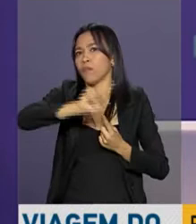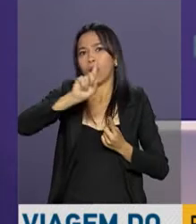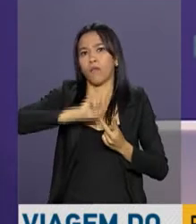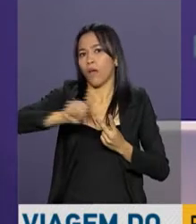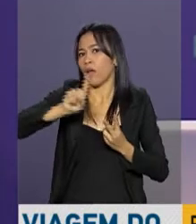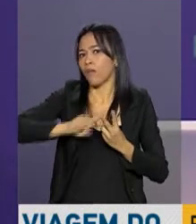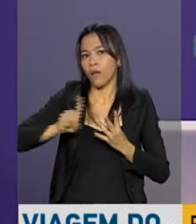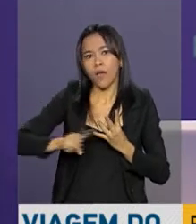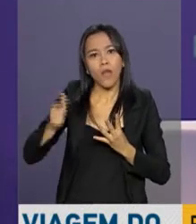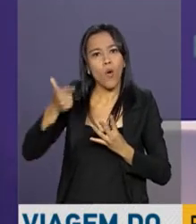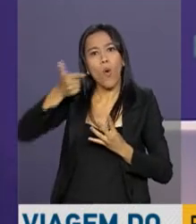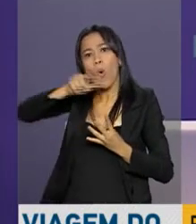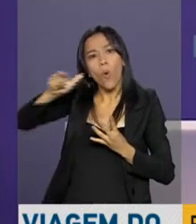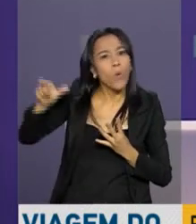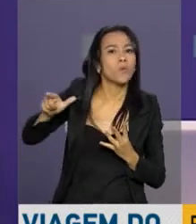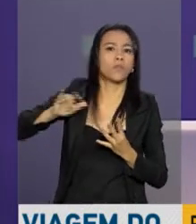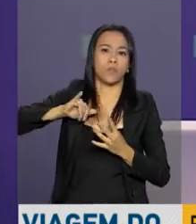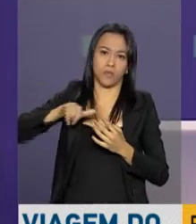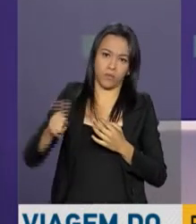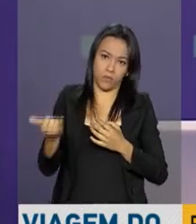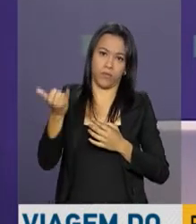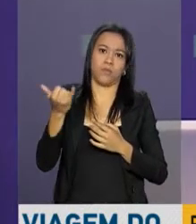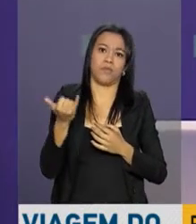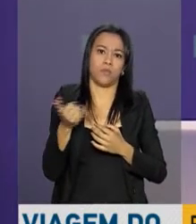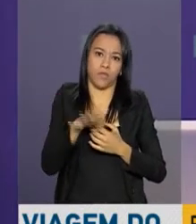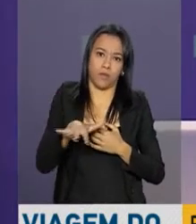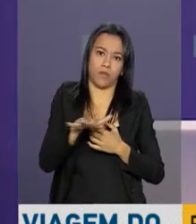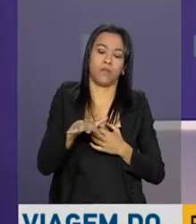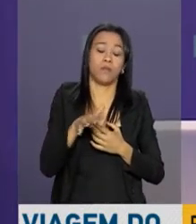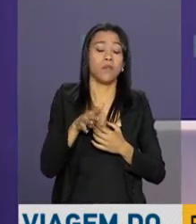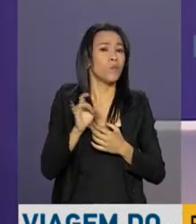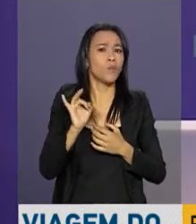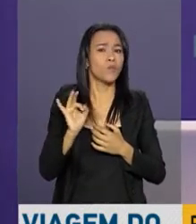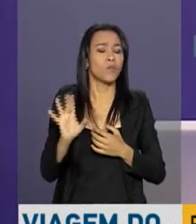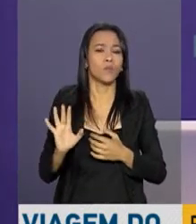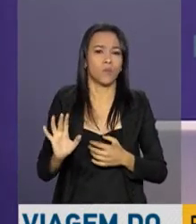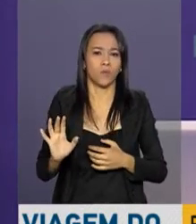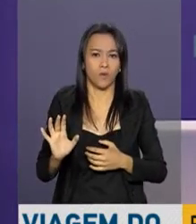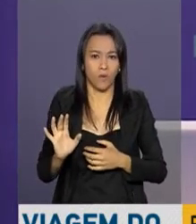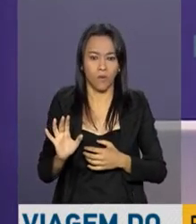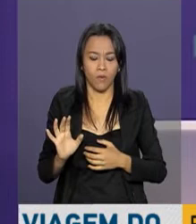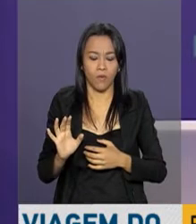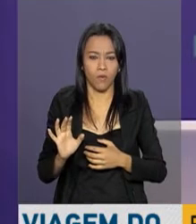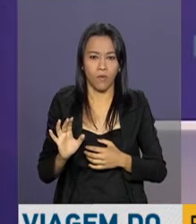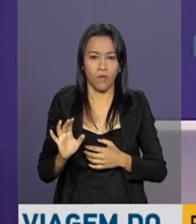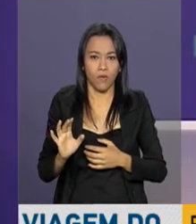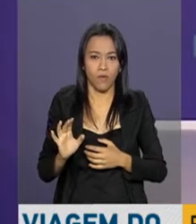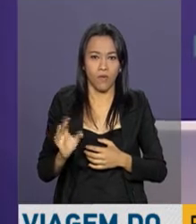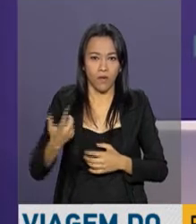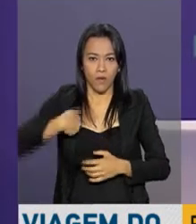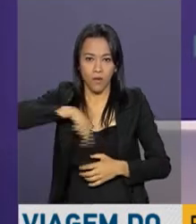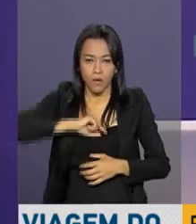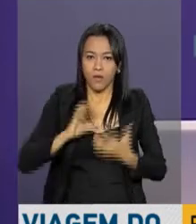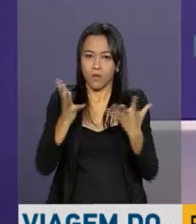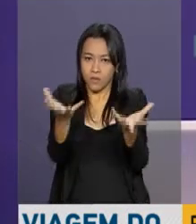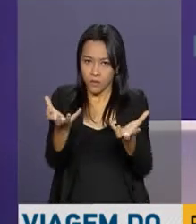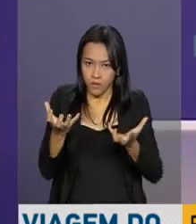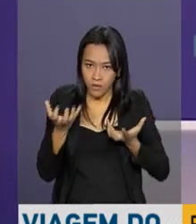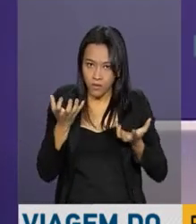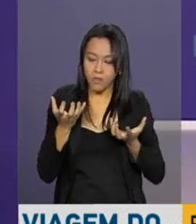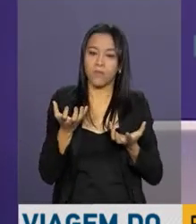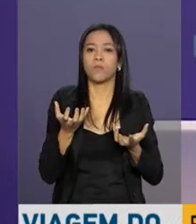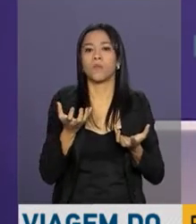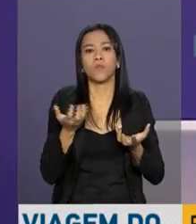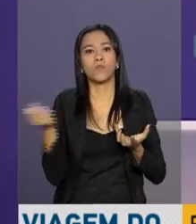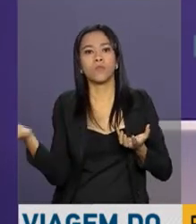outras oportunidades de investimentos. E não é só. Nós queremos explorar